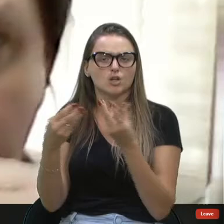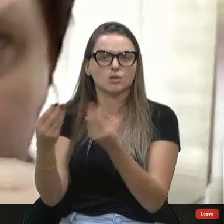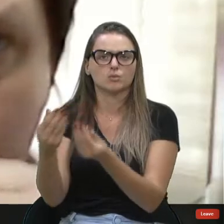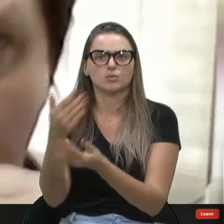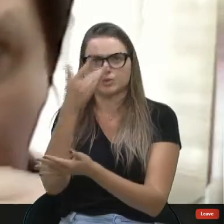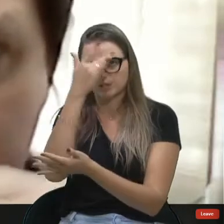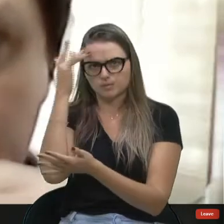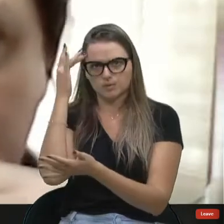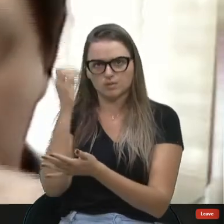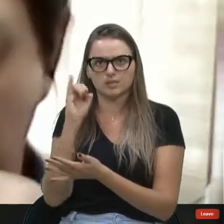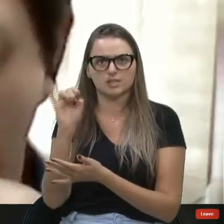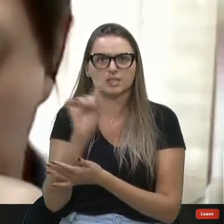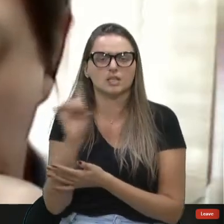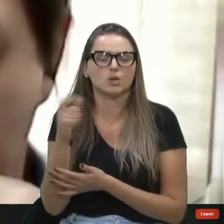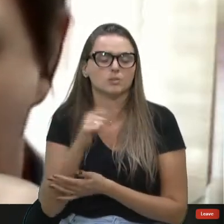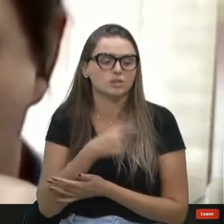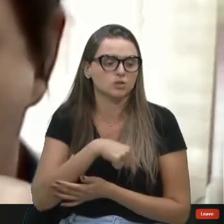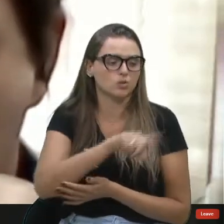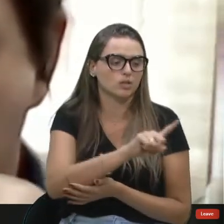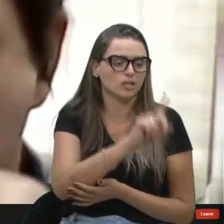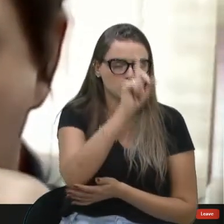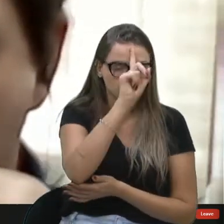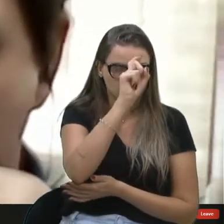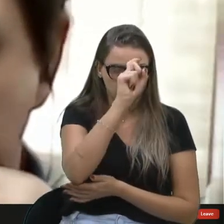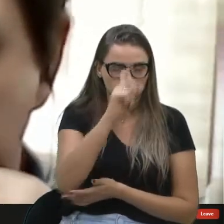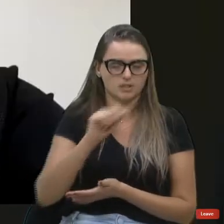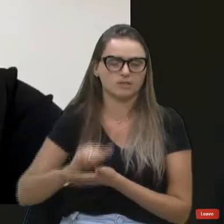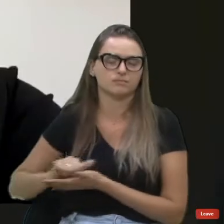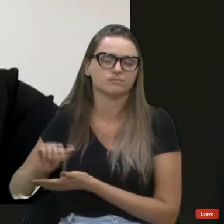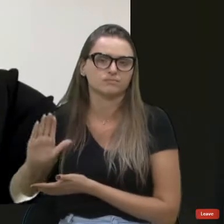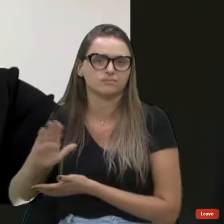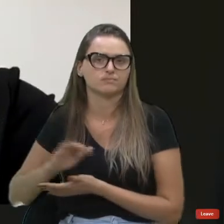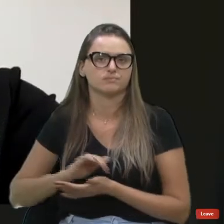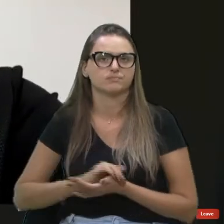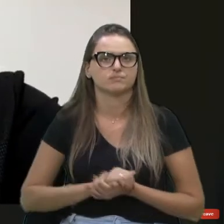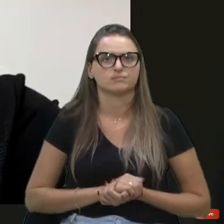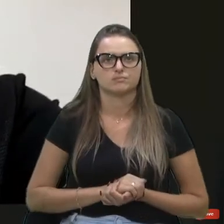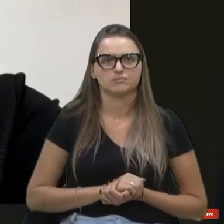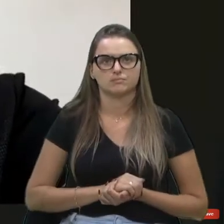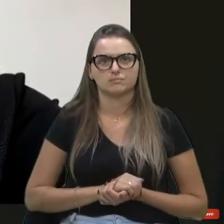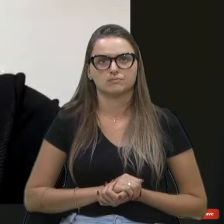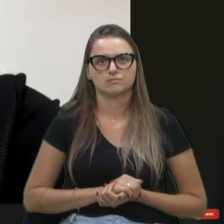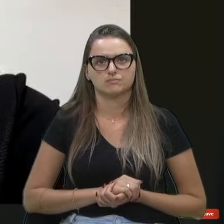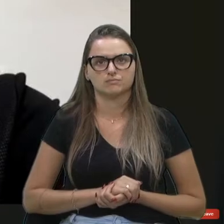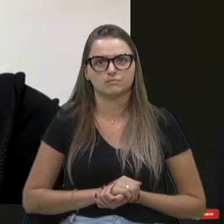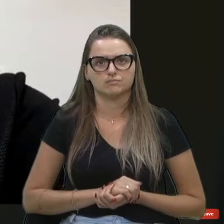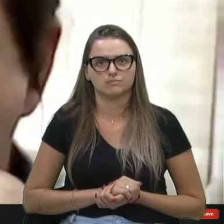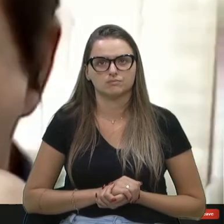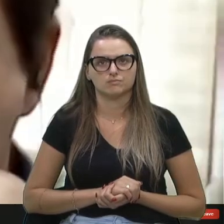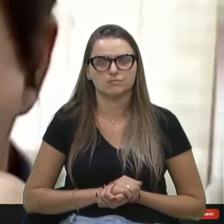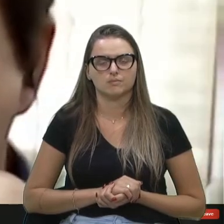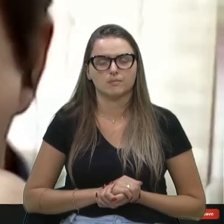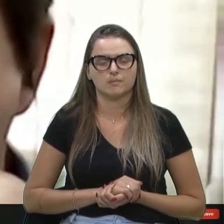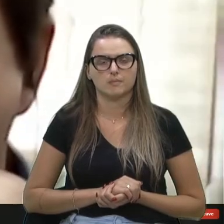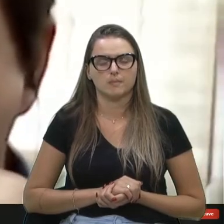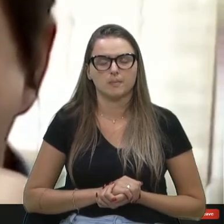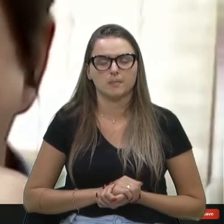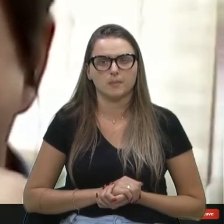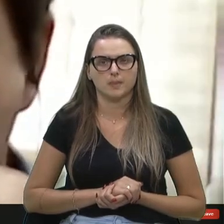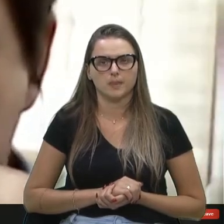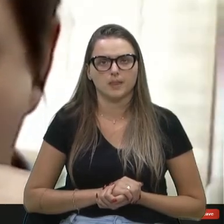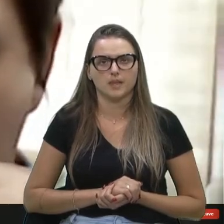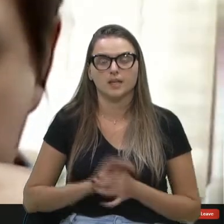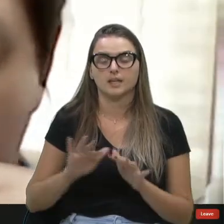teve a necessidade de ir para um hospital. Uma parte, então, vereador. Já lhe concedo. Então, a